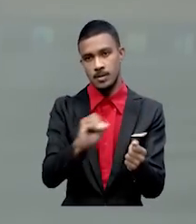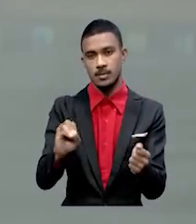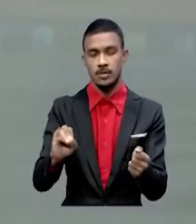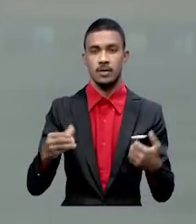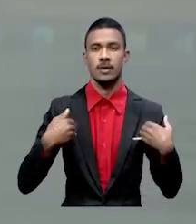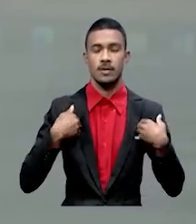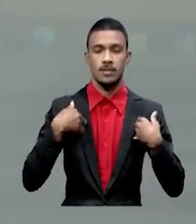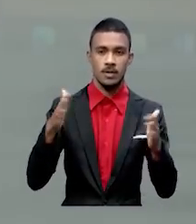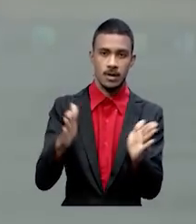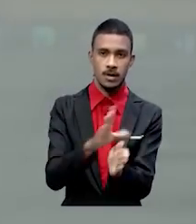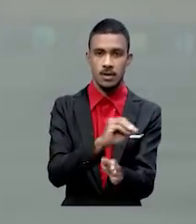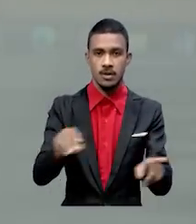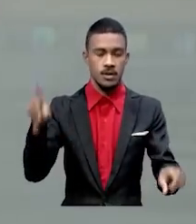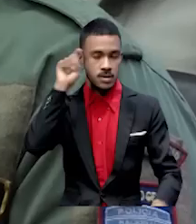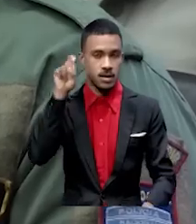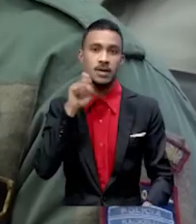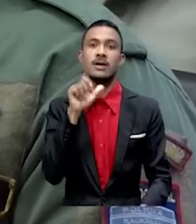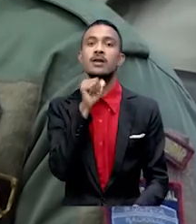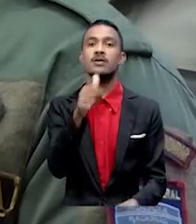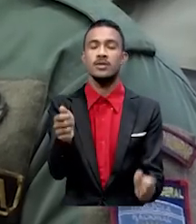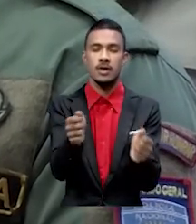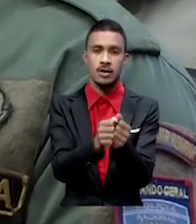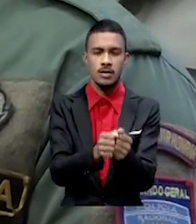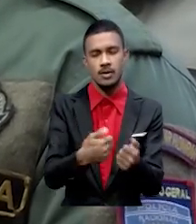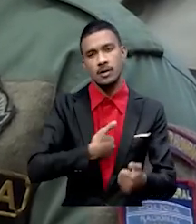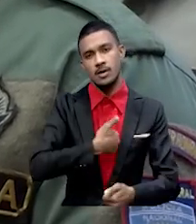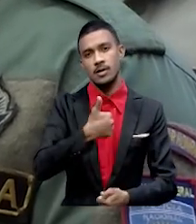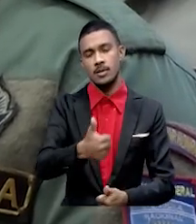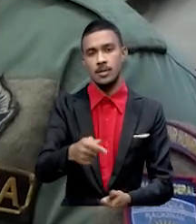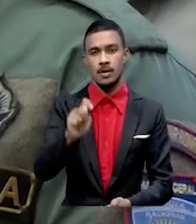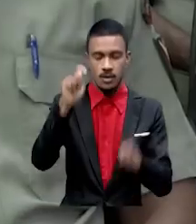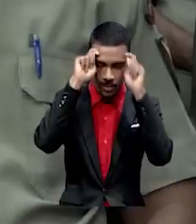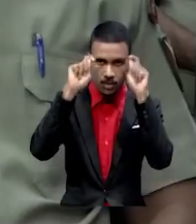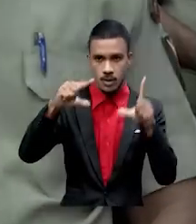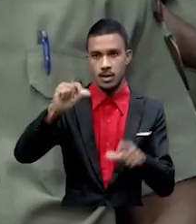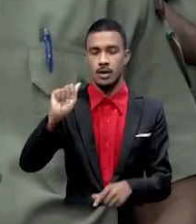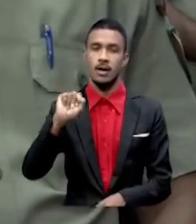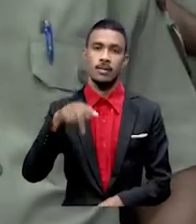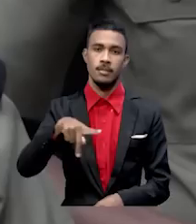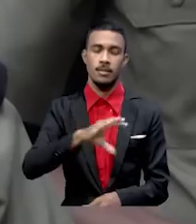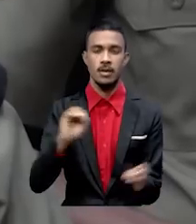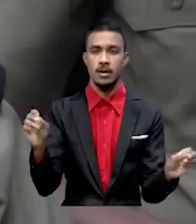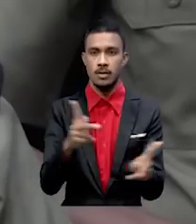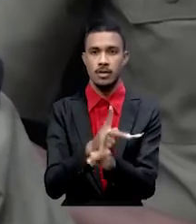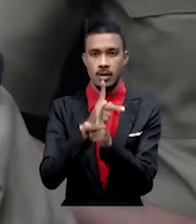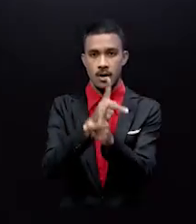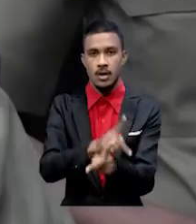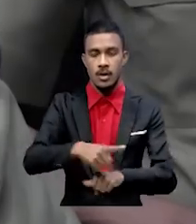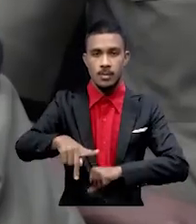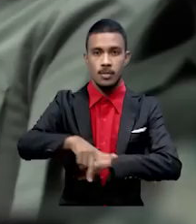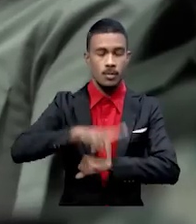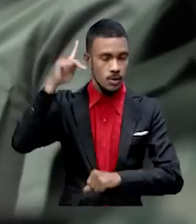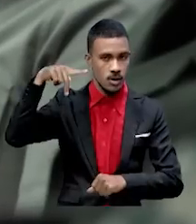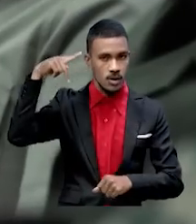afetou. Xanana Guzmão lamenta ou acusa Katak, Timor Gap no ANPM, lá consegue assegurar a política de desenvolvimento